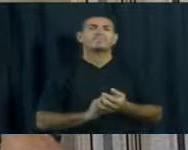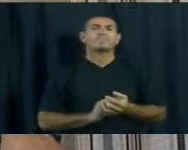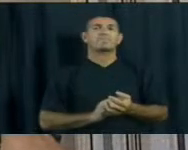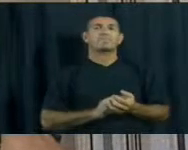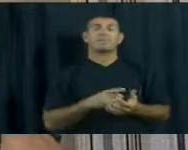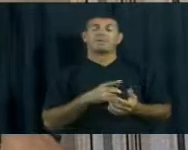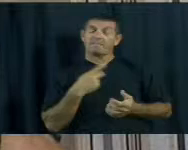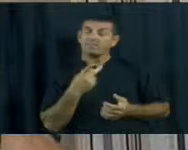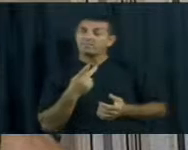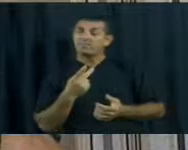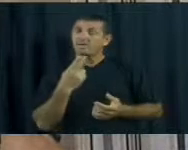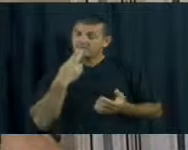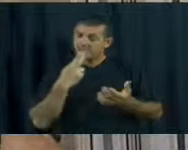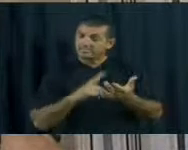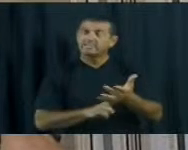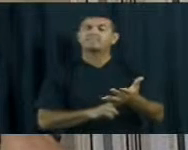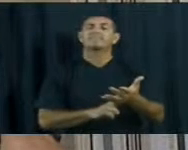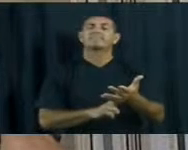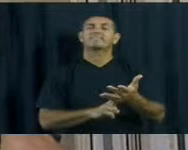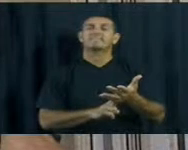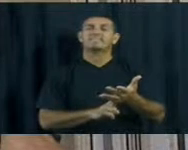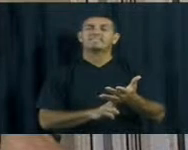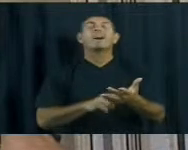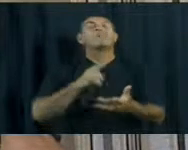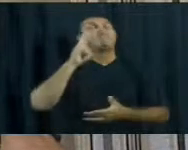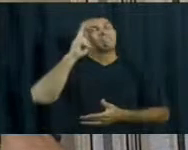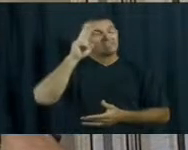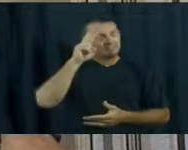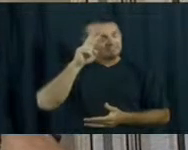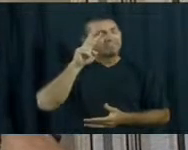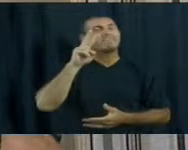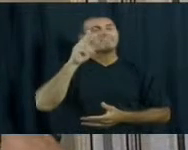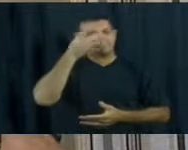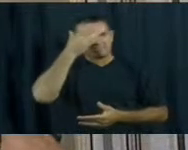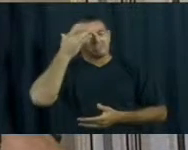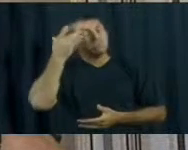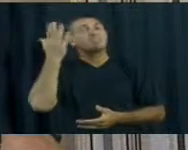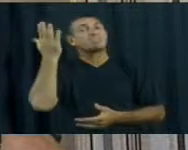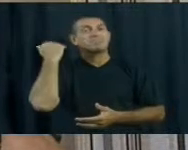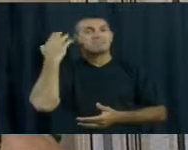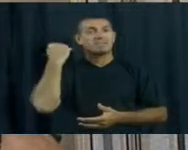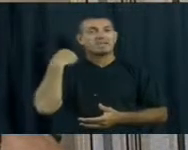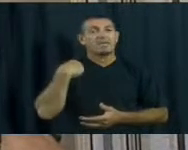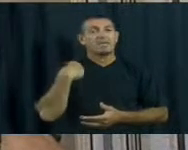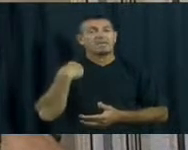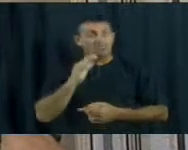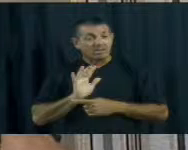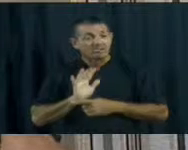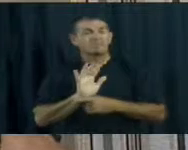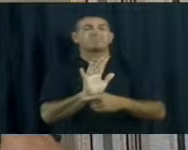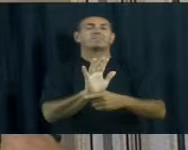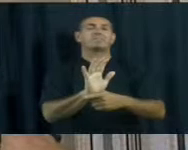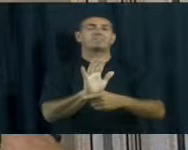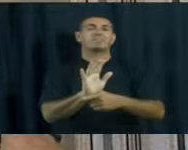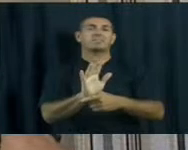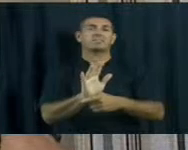dessa carta aí, eu lembro muito bem. E quando eu me propus a ser médico, foi para